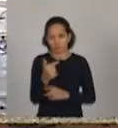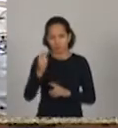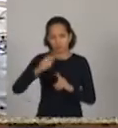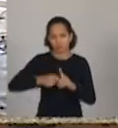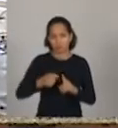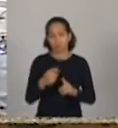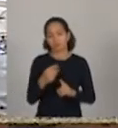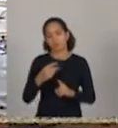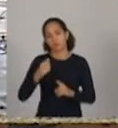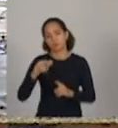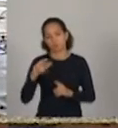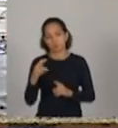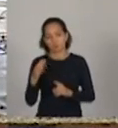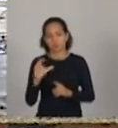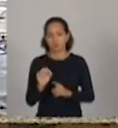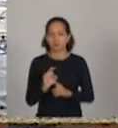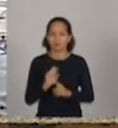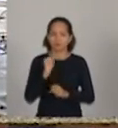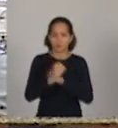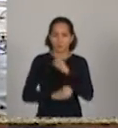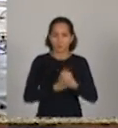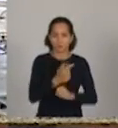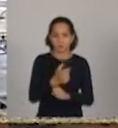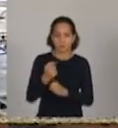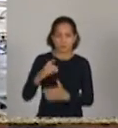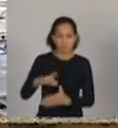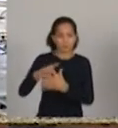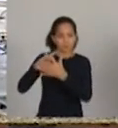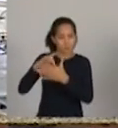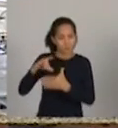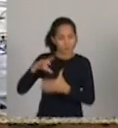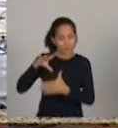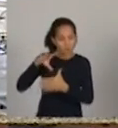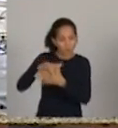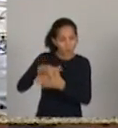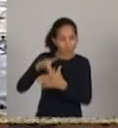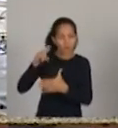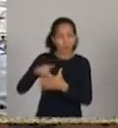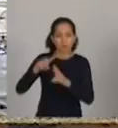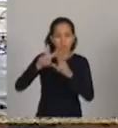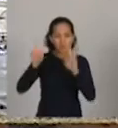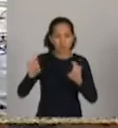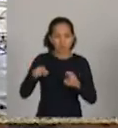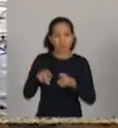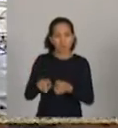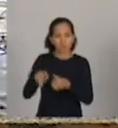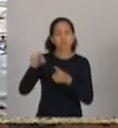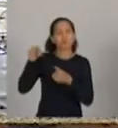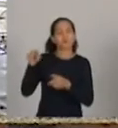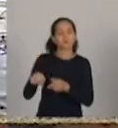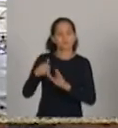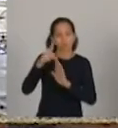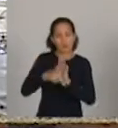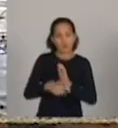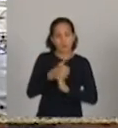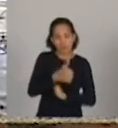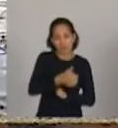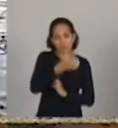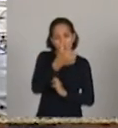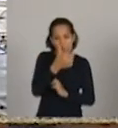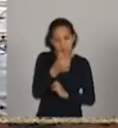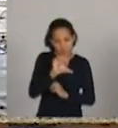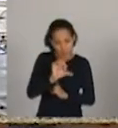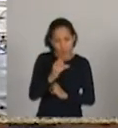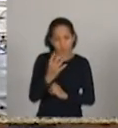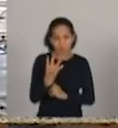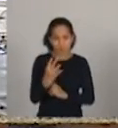22/3/2021, em anexo, por se tratar de matéria correlata, projeto de lei 194/2021